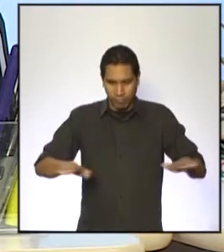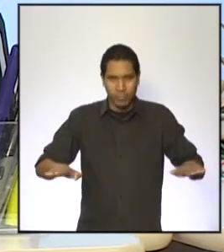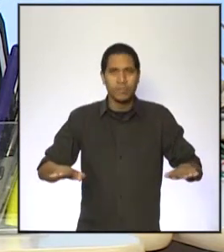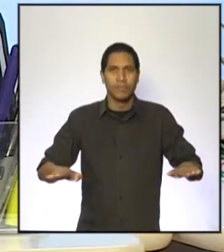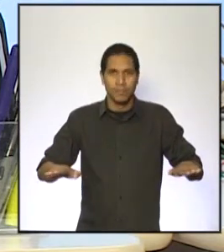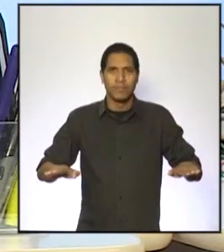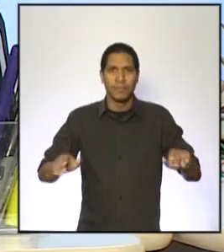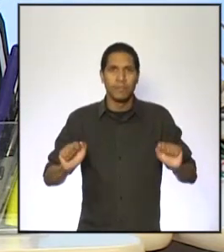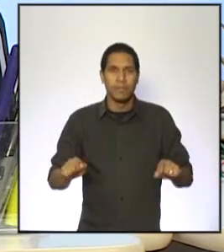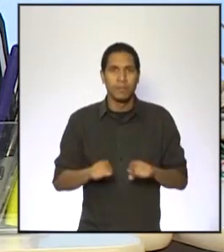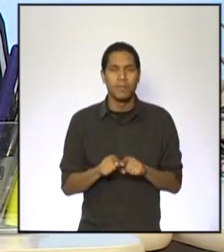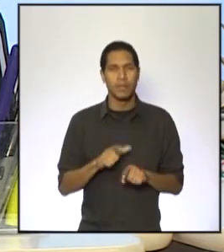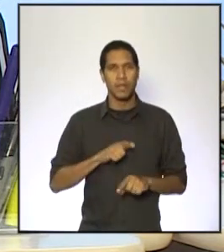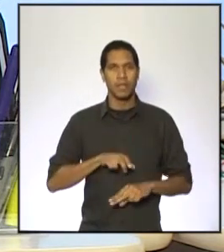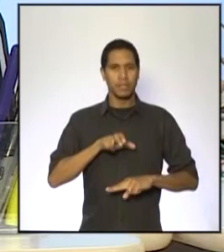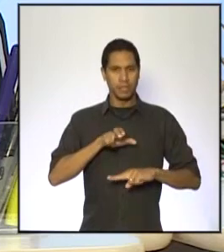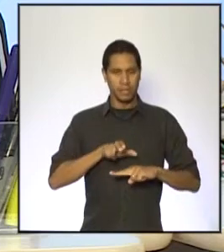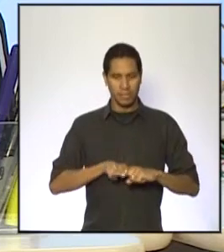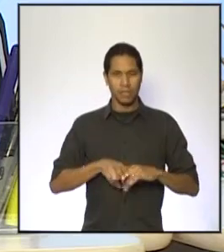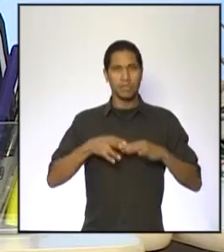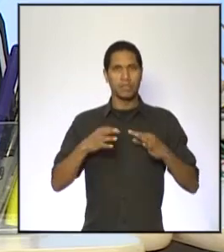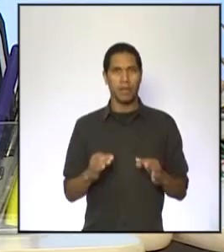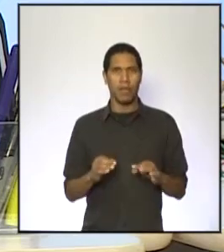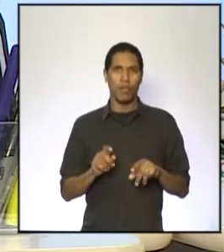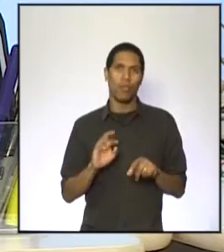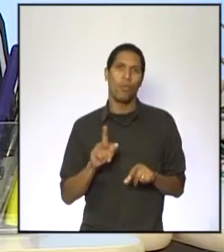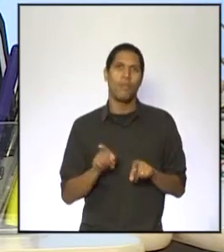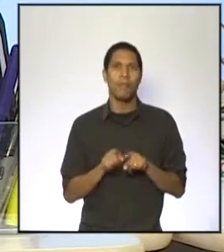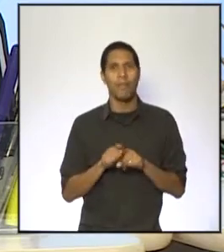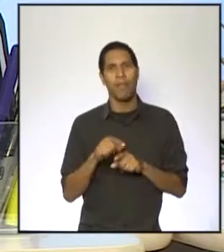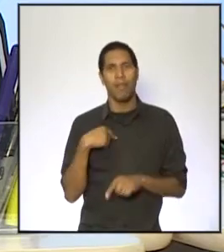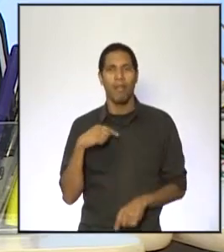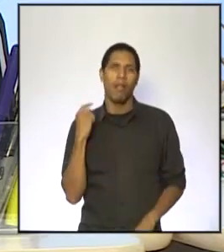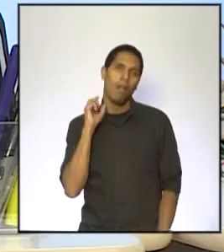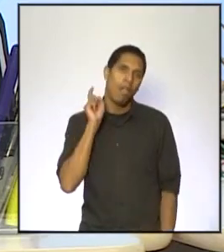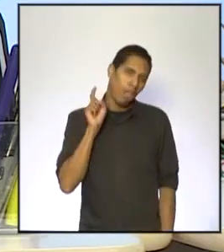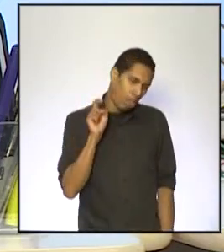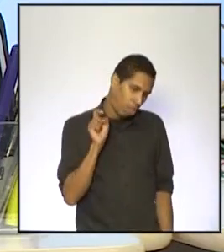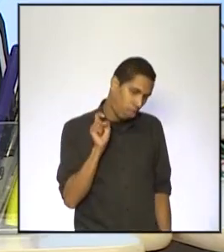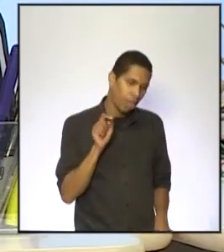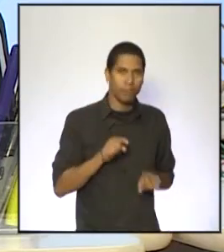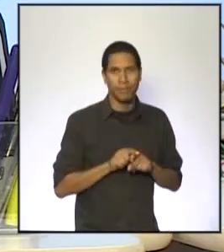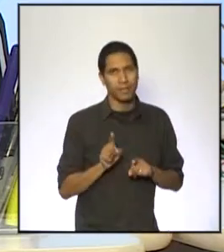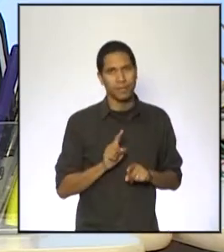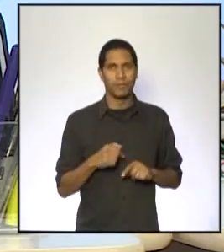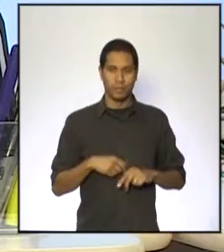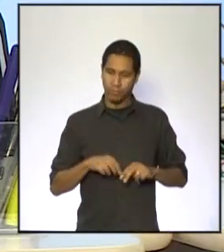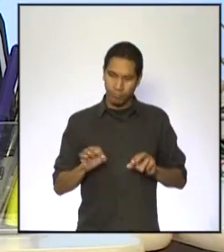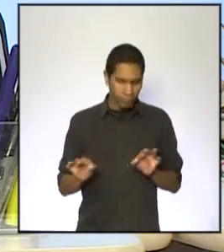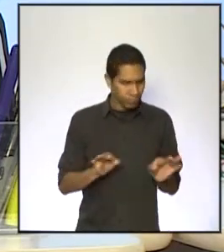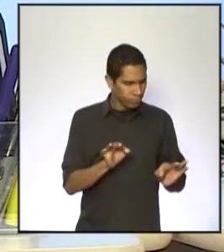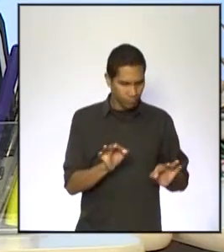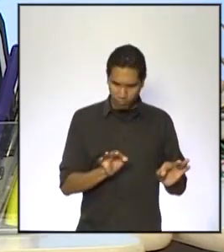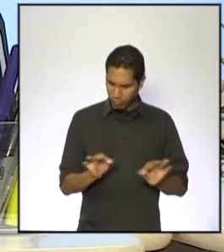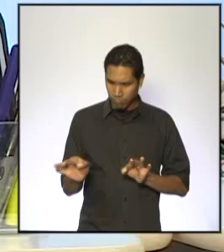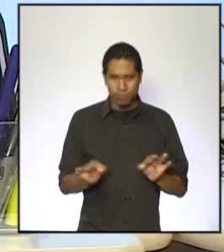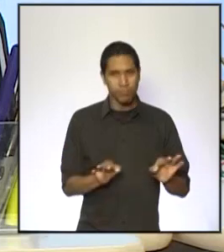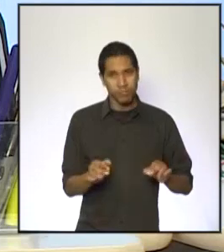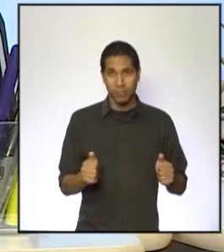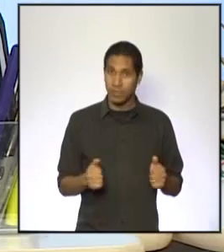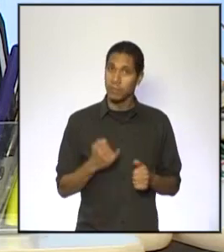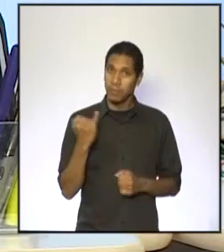possa manter a sua postura reta, para que você também não machuque. É super importante ter esses cuidados quando a gente fala da cultura